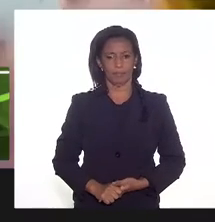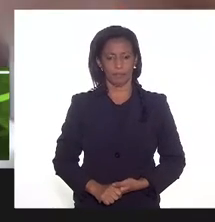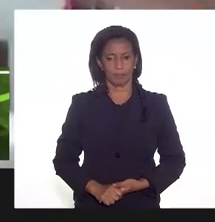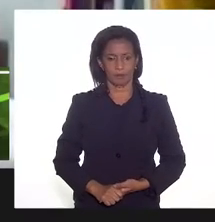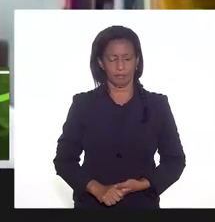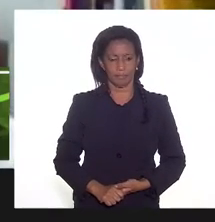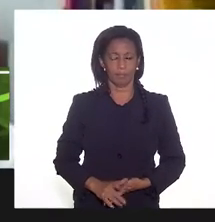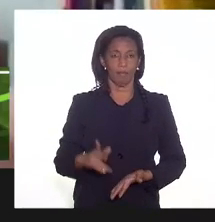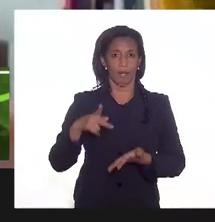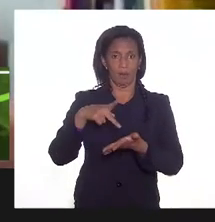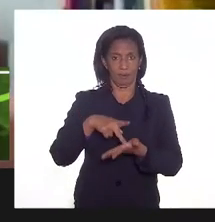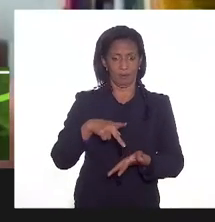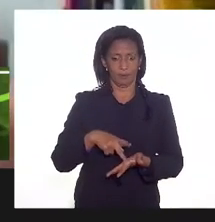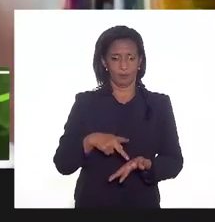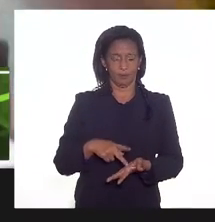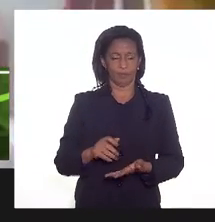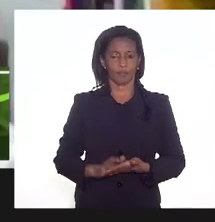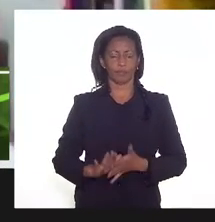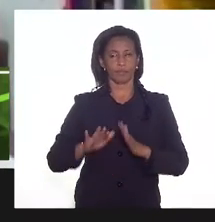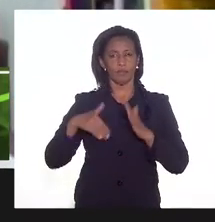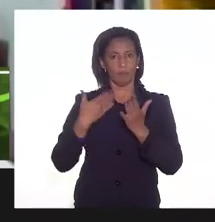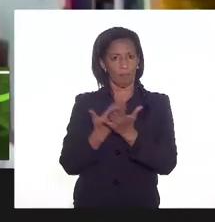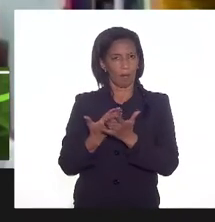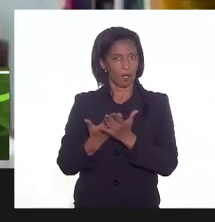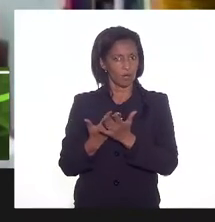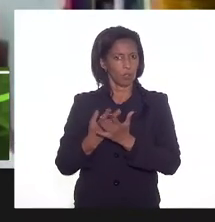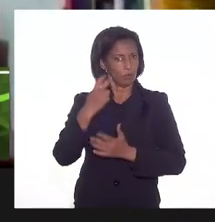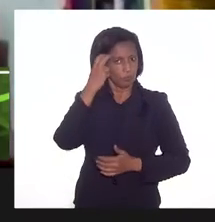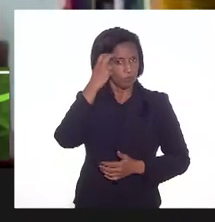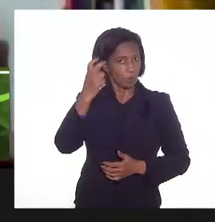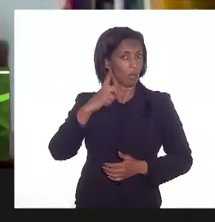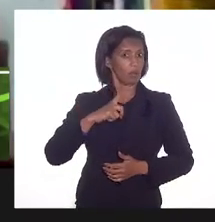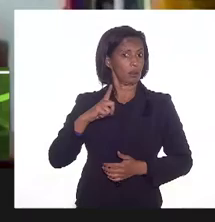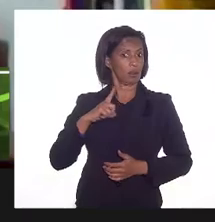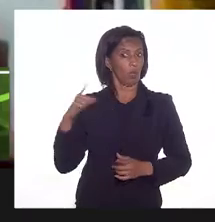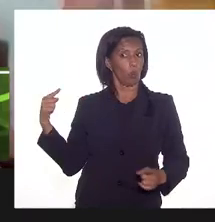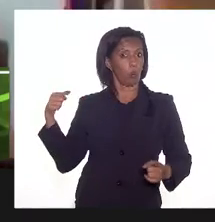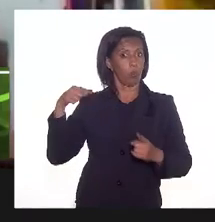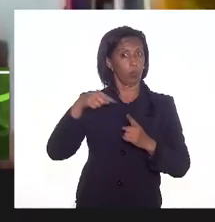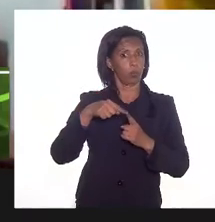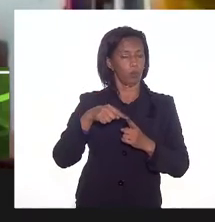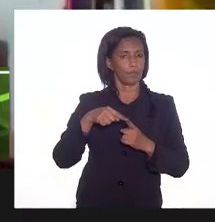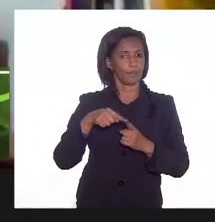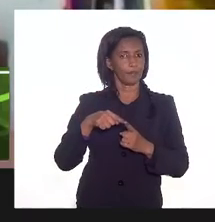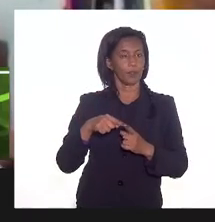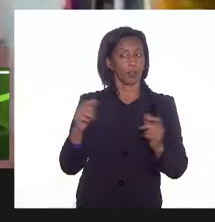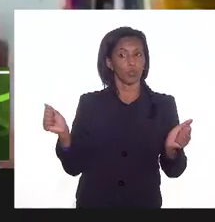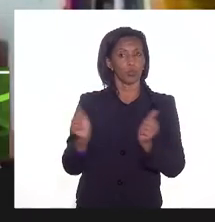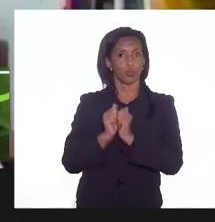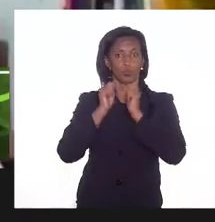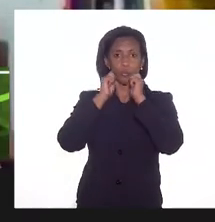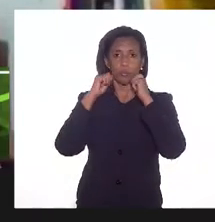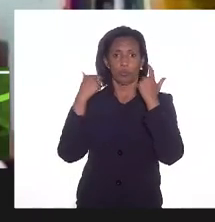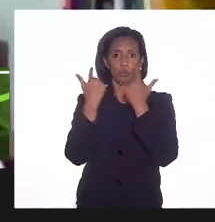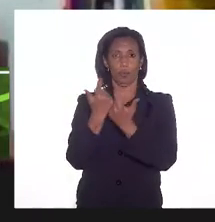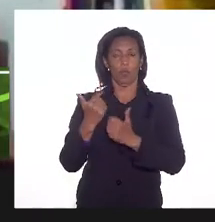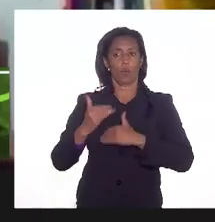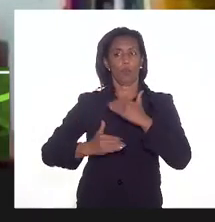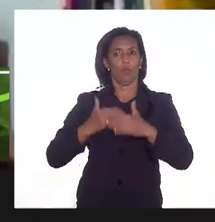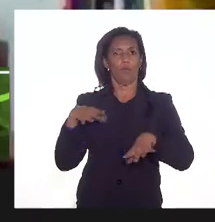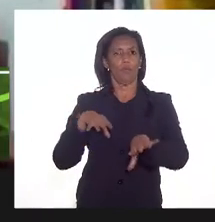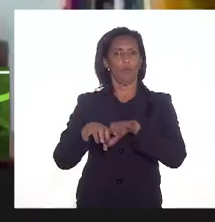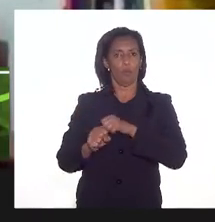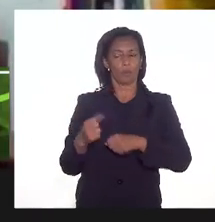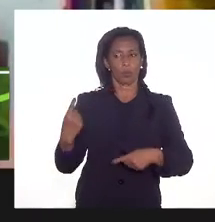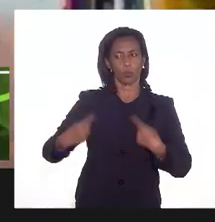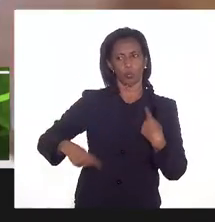na verdade a escola de cultura tem um grande desafio junto com a LERG com os processos de formação com